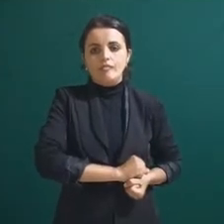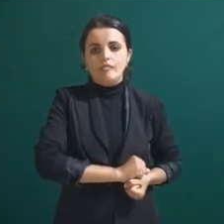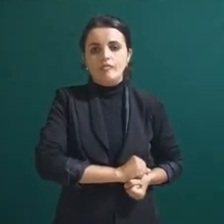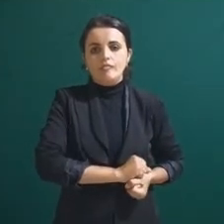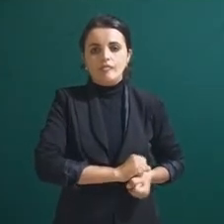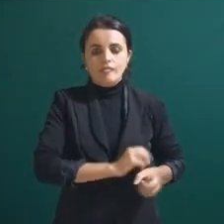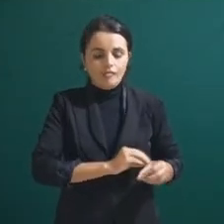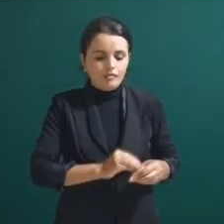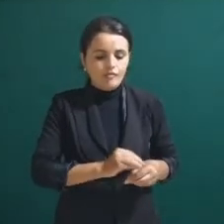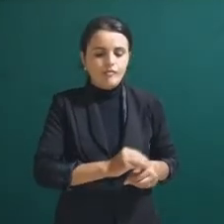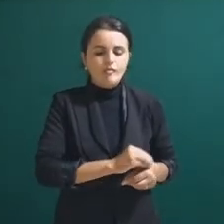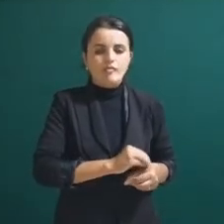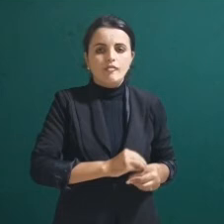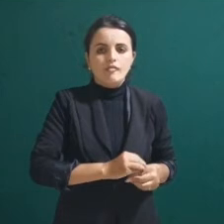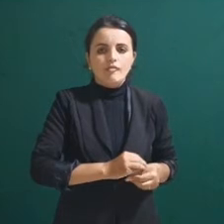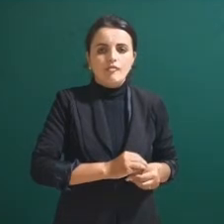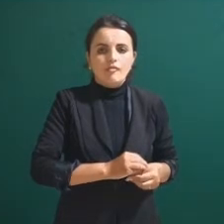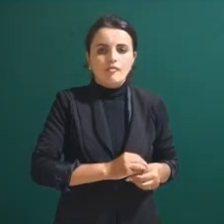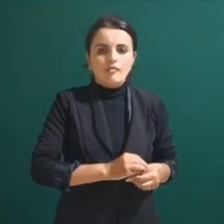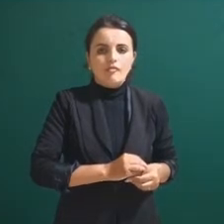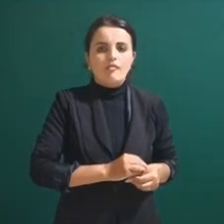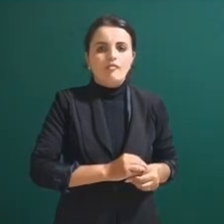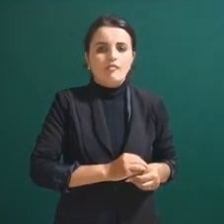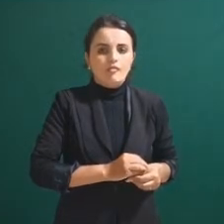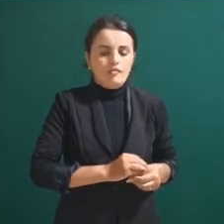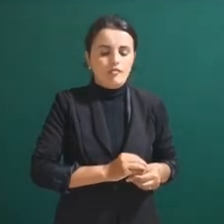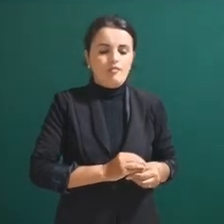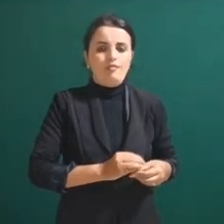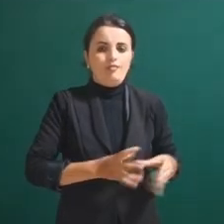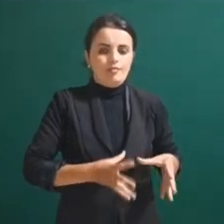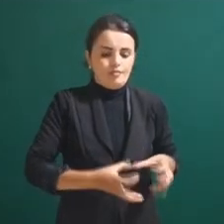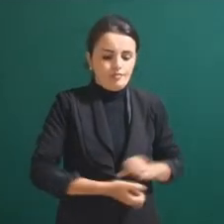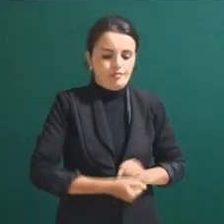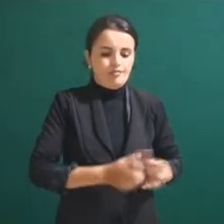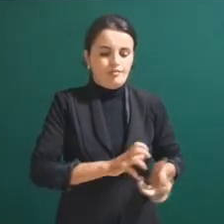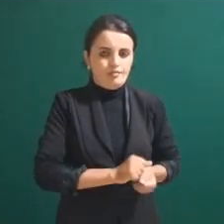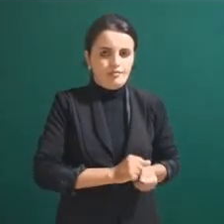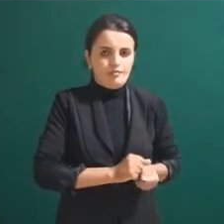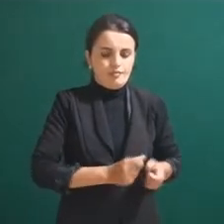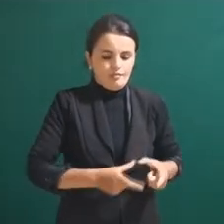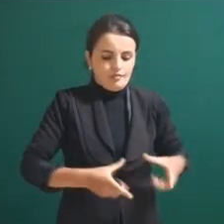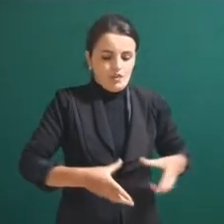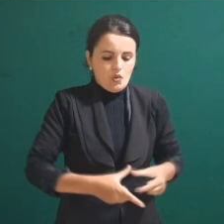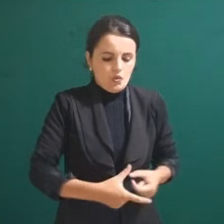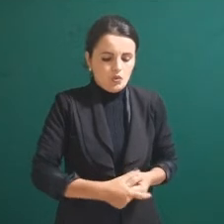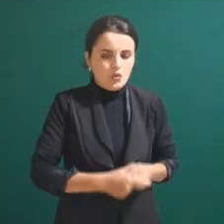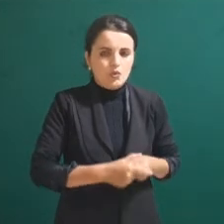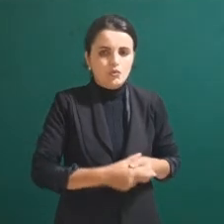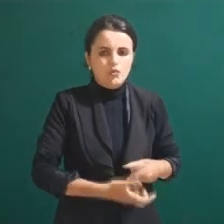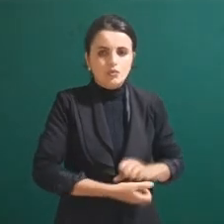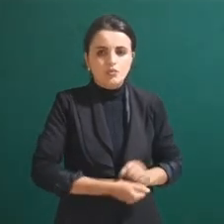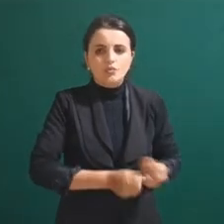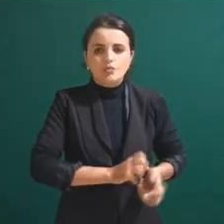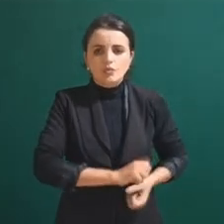absorção através dos vasos sanguíneos. Então, aqui a gente tem os movimentos peristáticos, que são a movimentação que